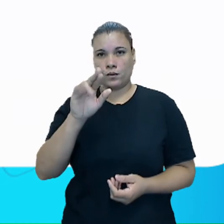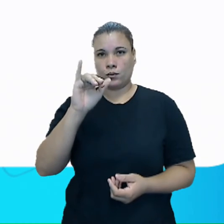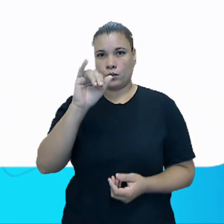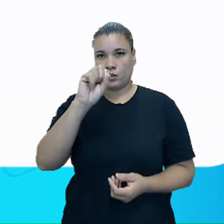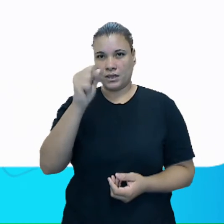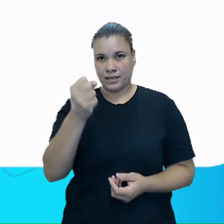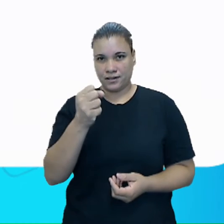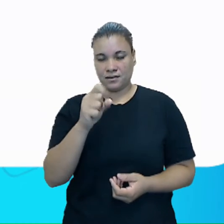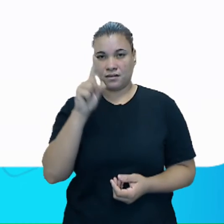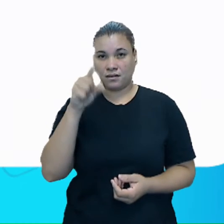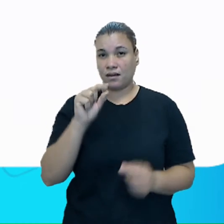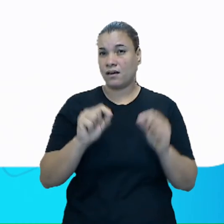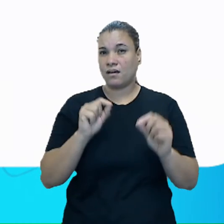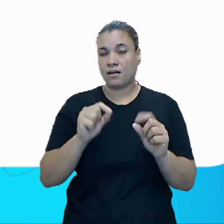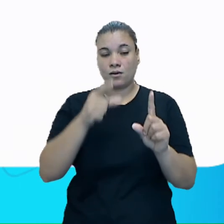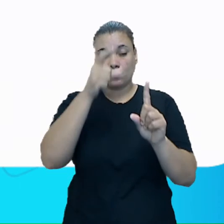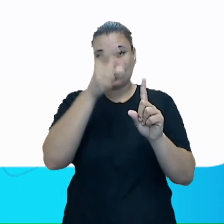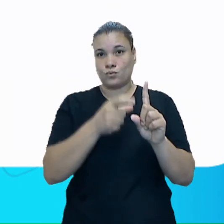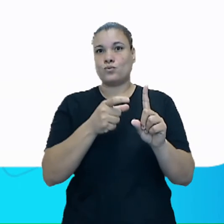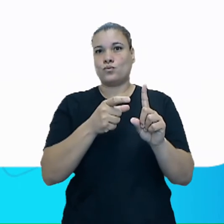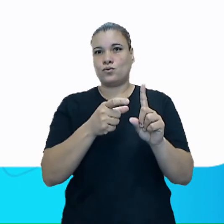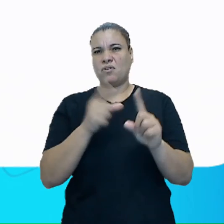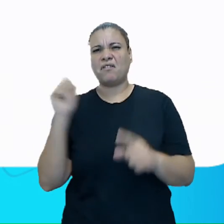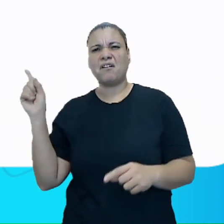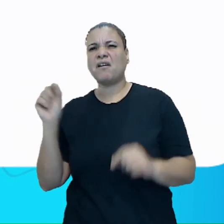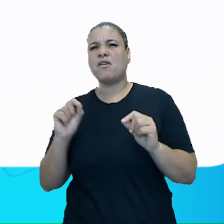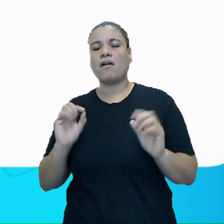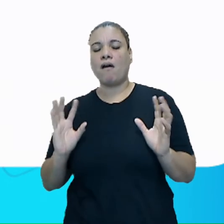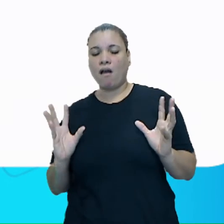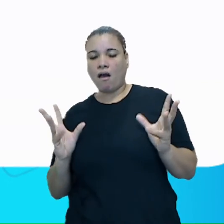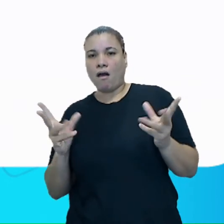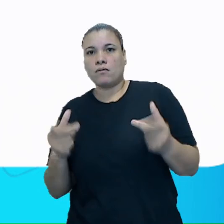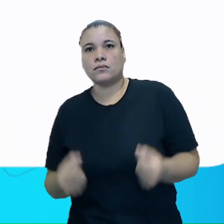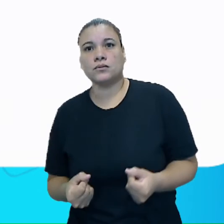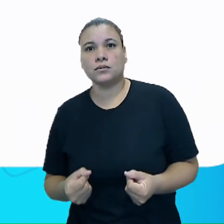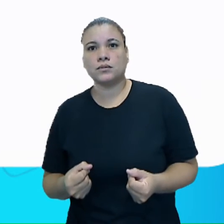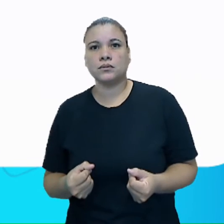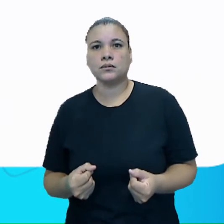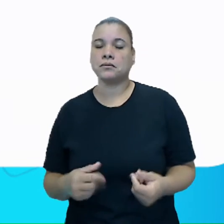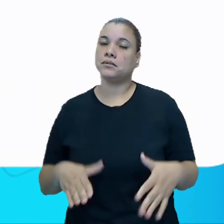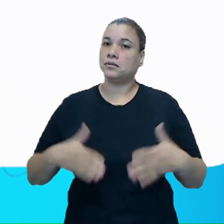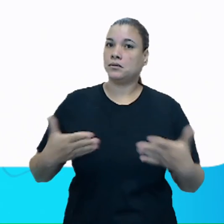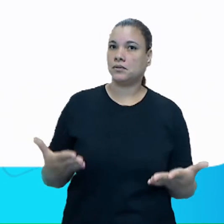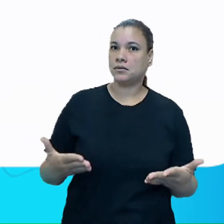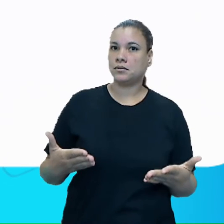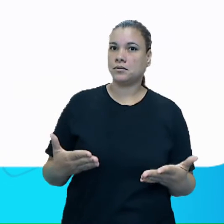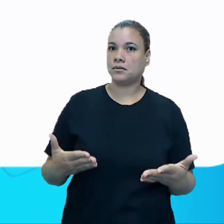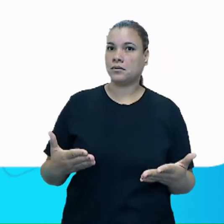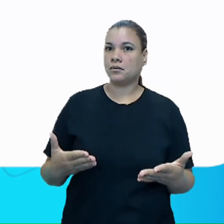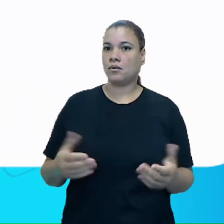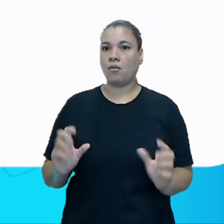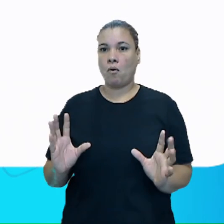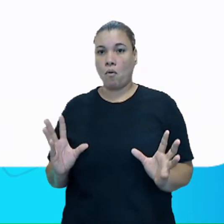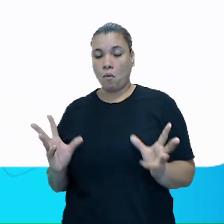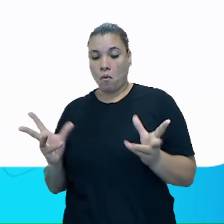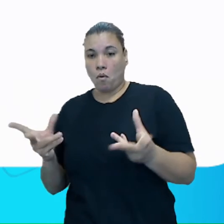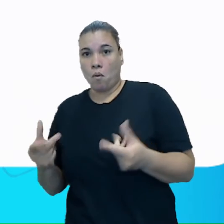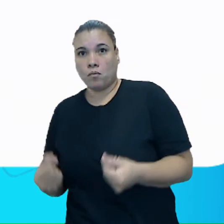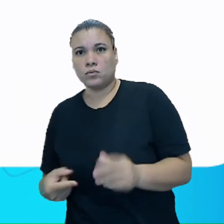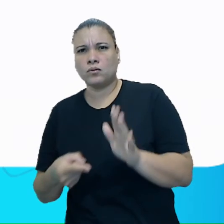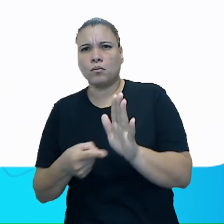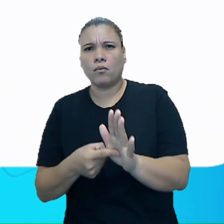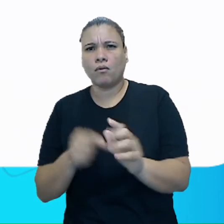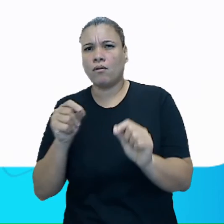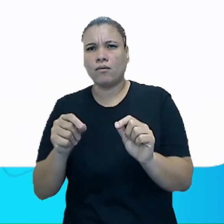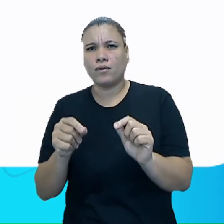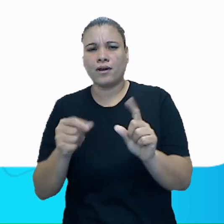Ao Luiz Fernando. Portanto, aqui eu não tenho o verbo é expressando ação.